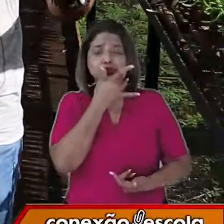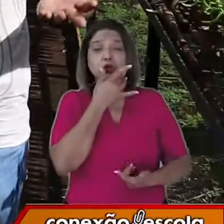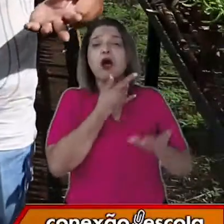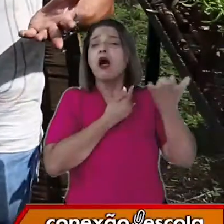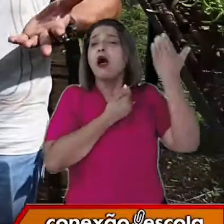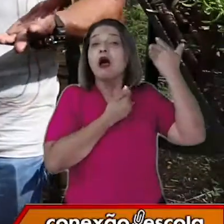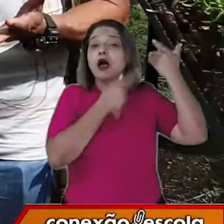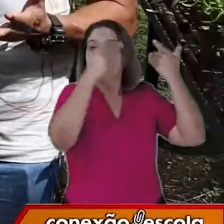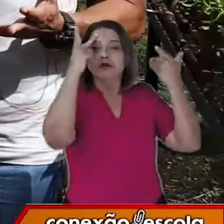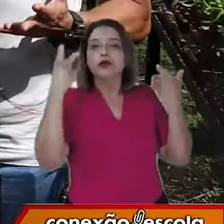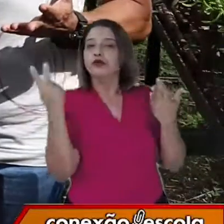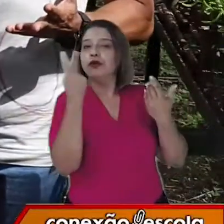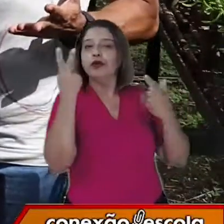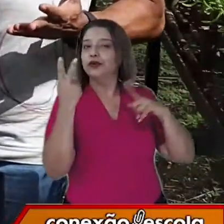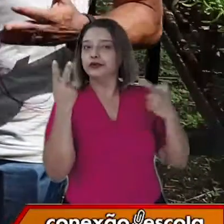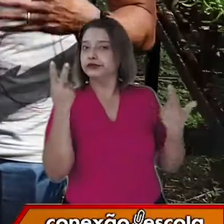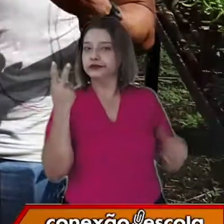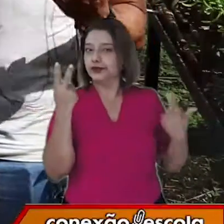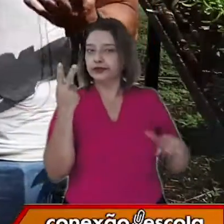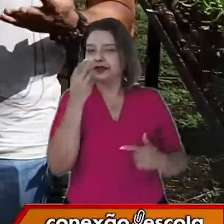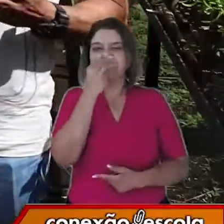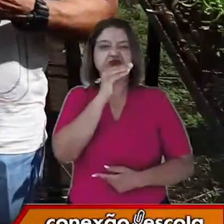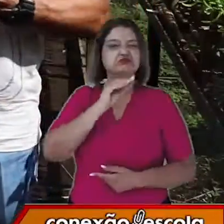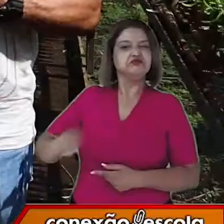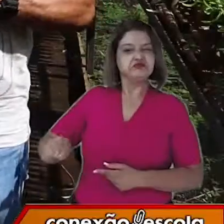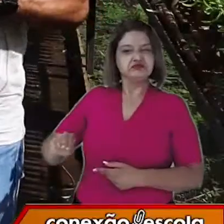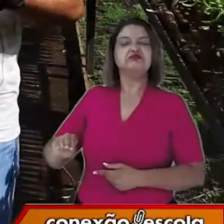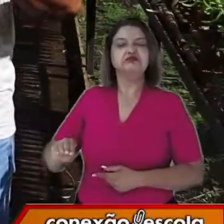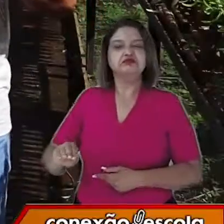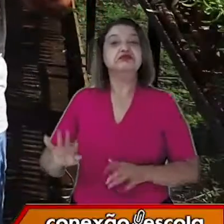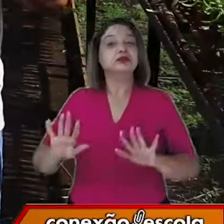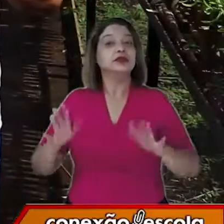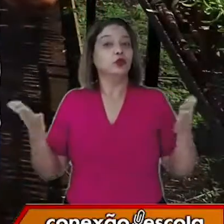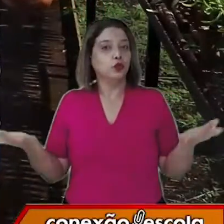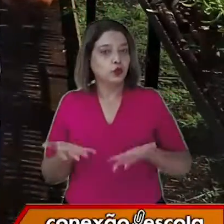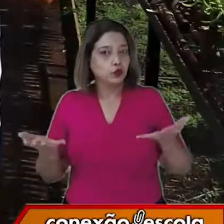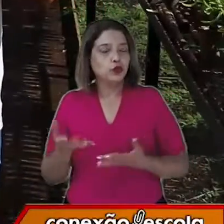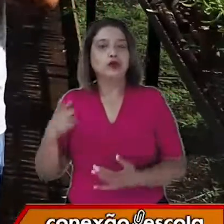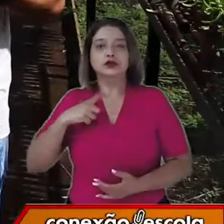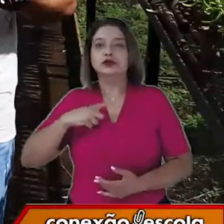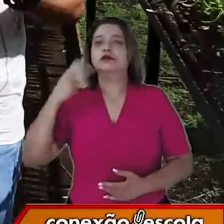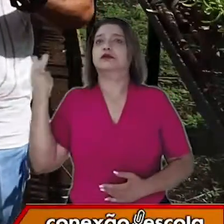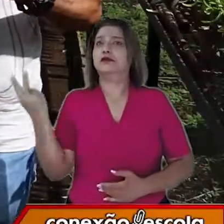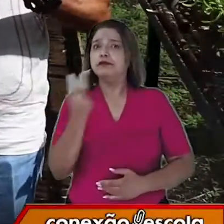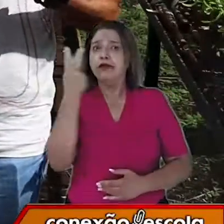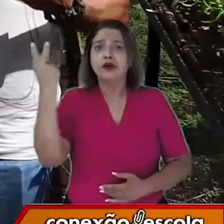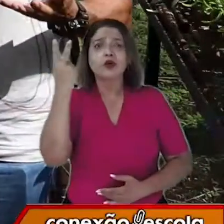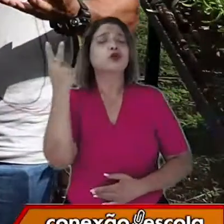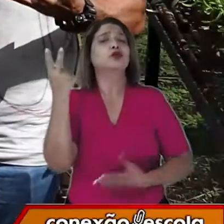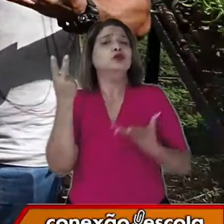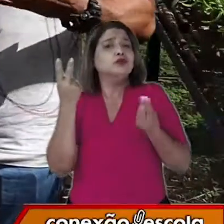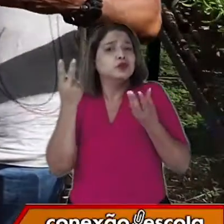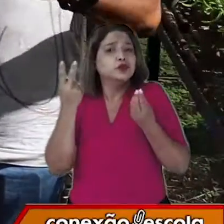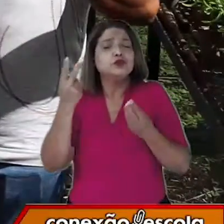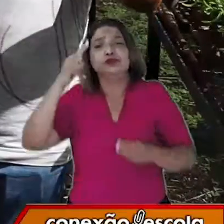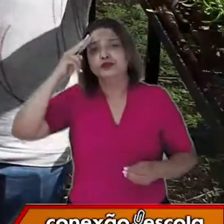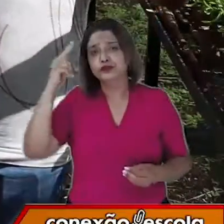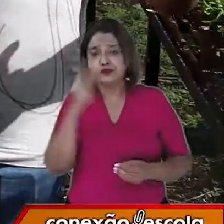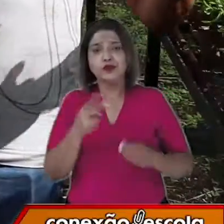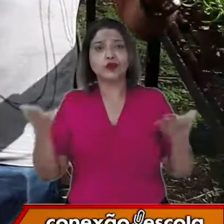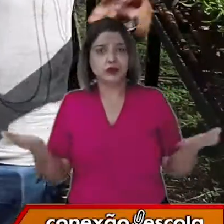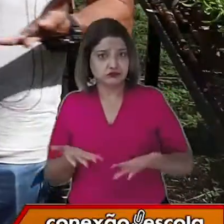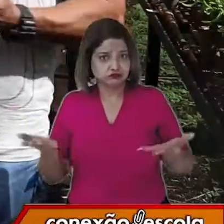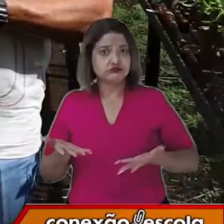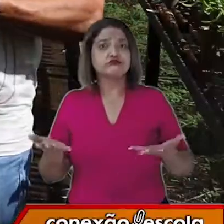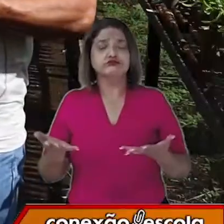pessoas davam valor a essas plantas. E hoje nós sabemos que tem um valor agregado a essas plantas muito grande.